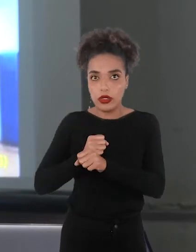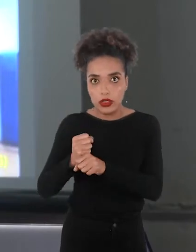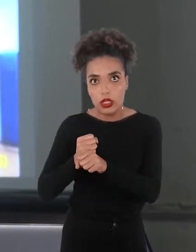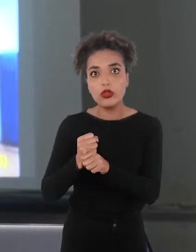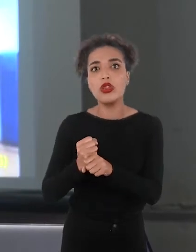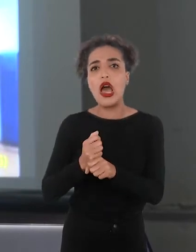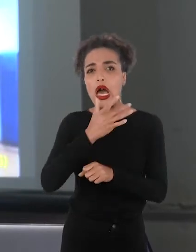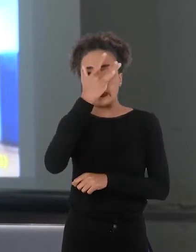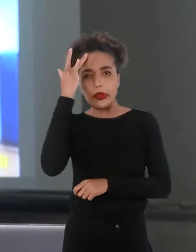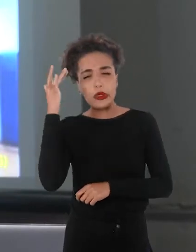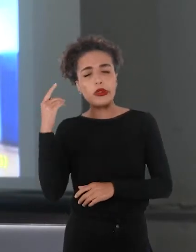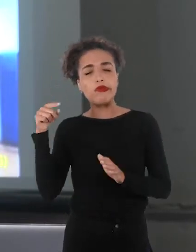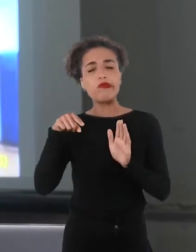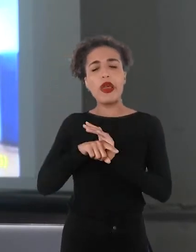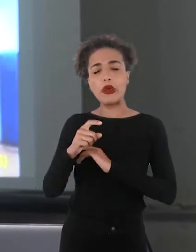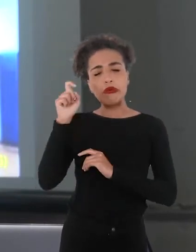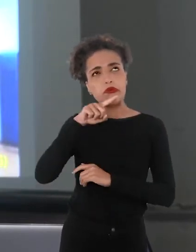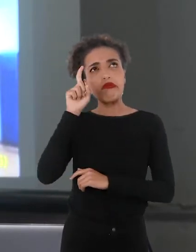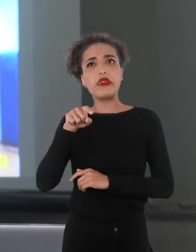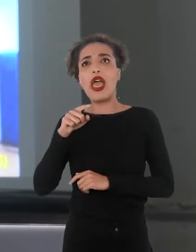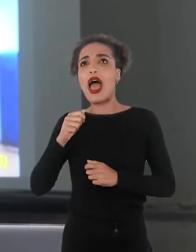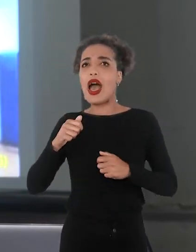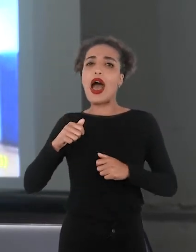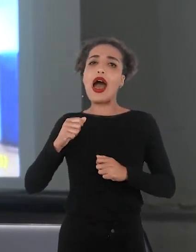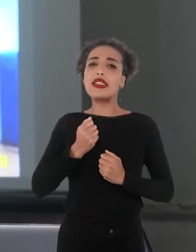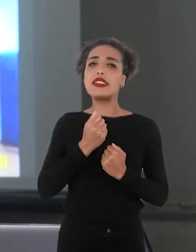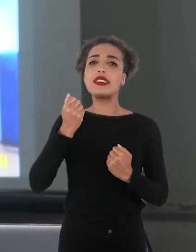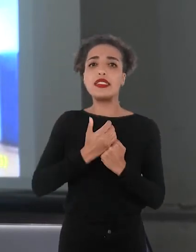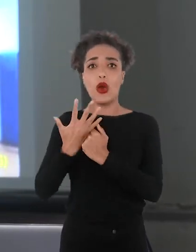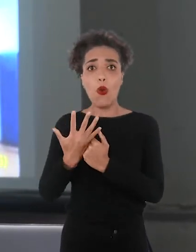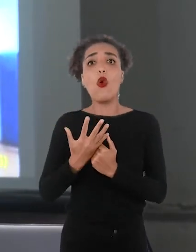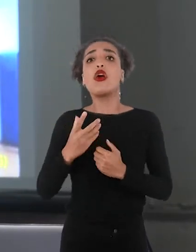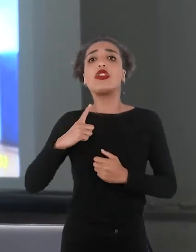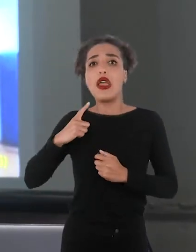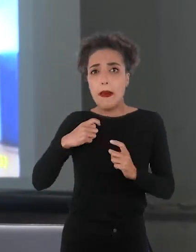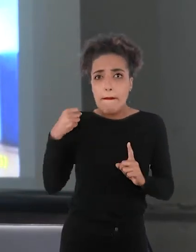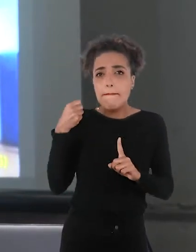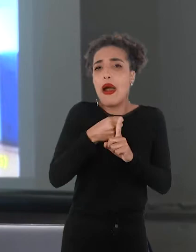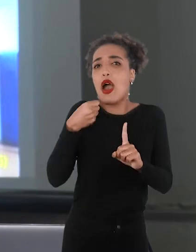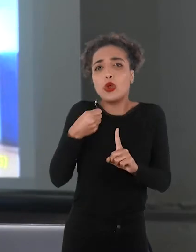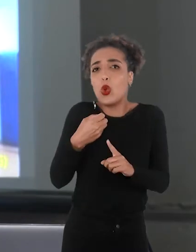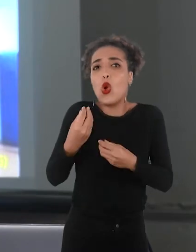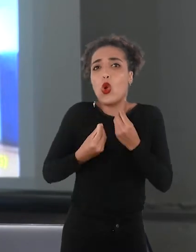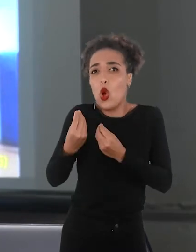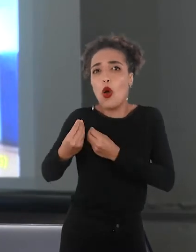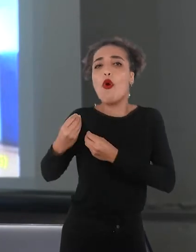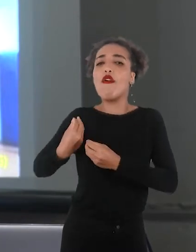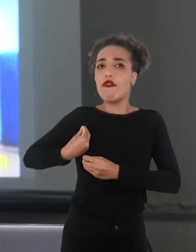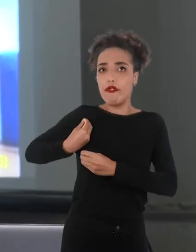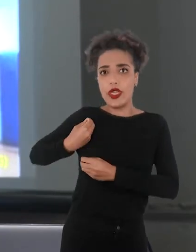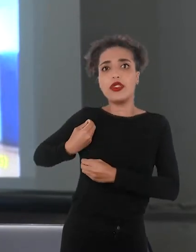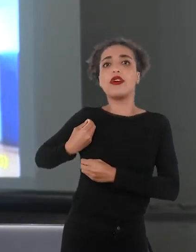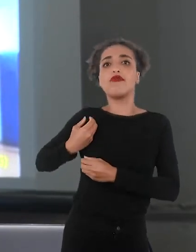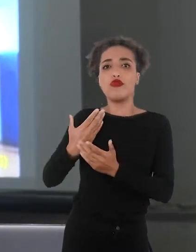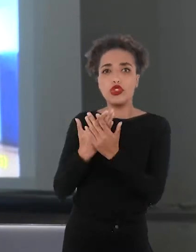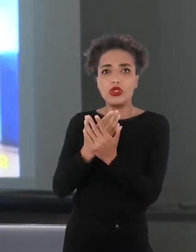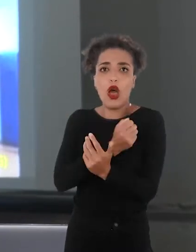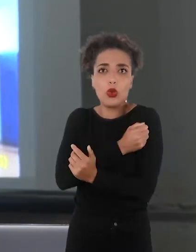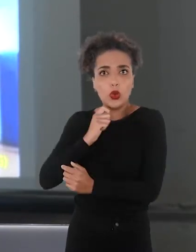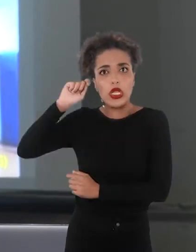se perguntem qual que é o impacto das ações afirmativas para a trajetória dos estudantes negros